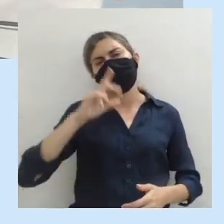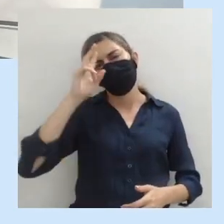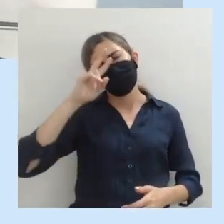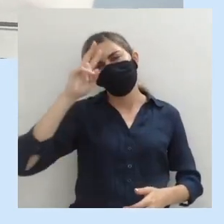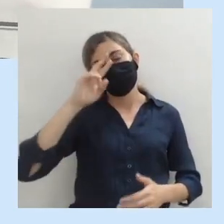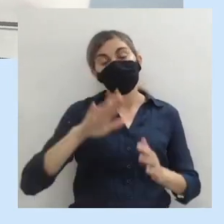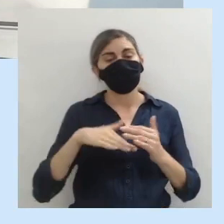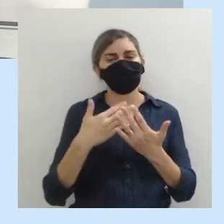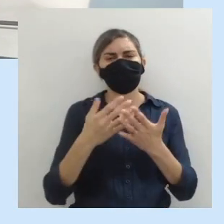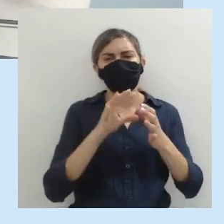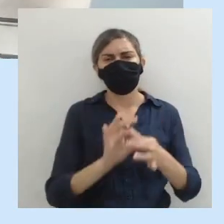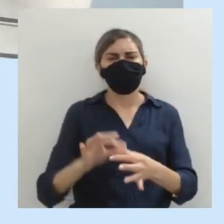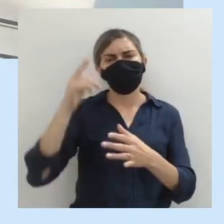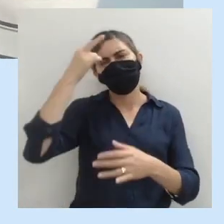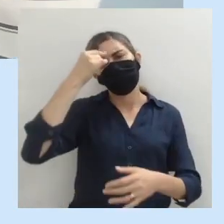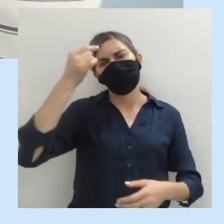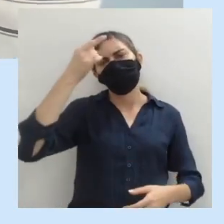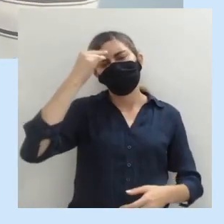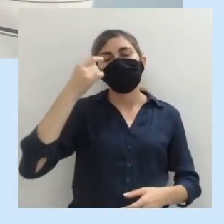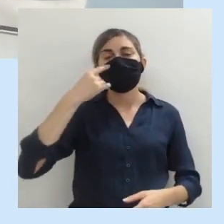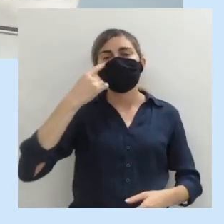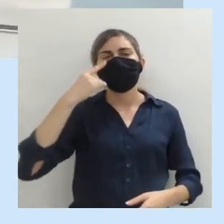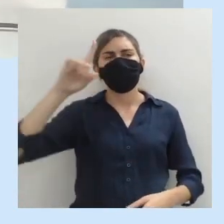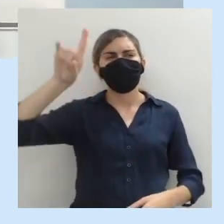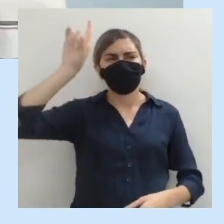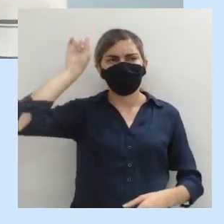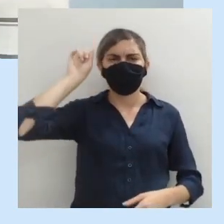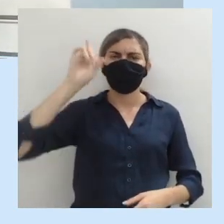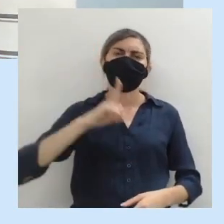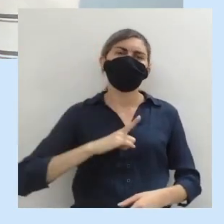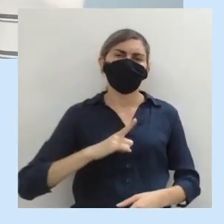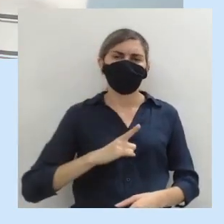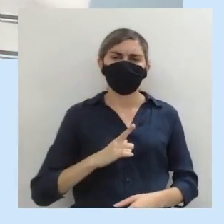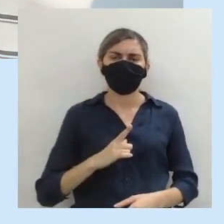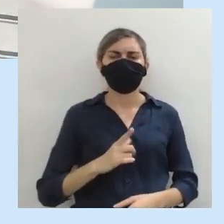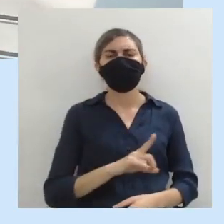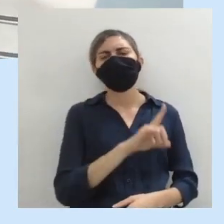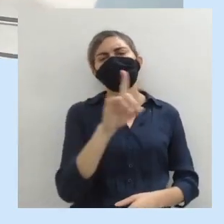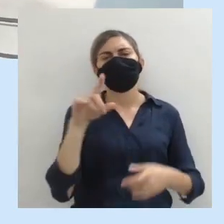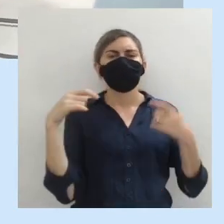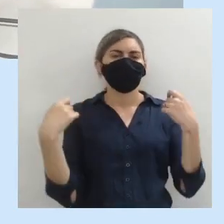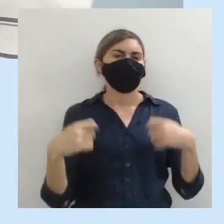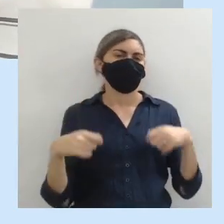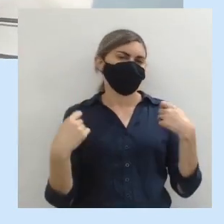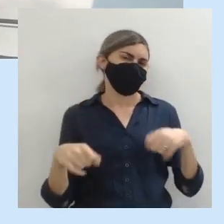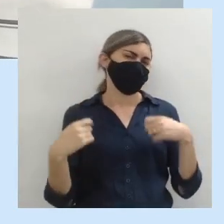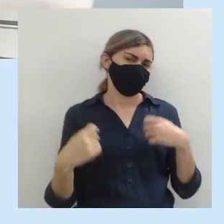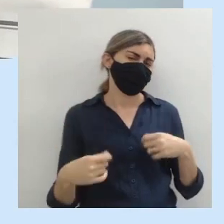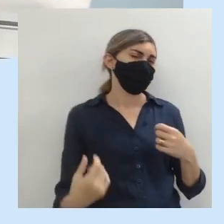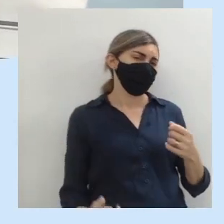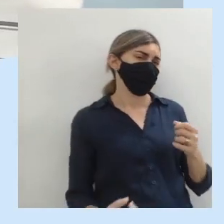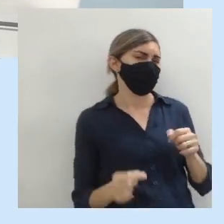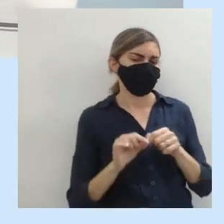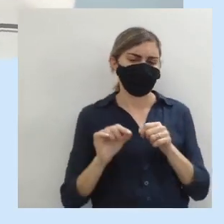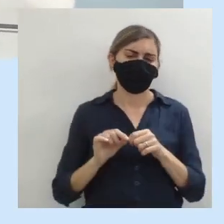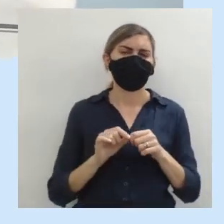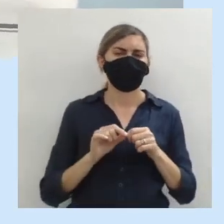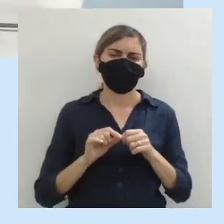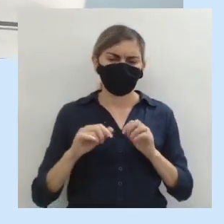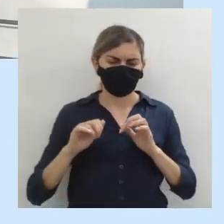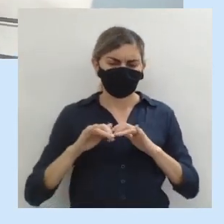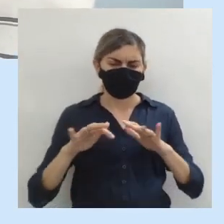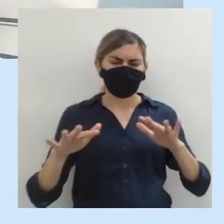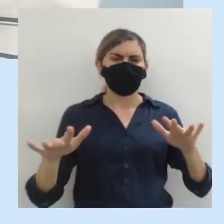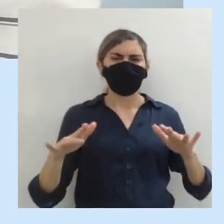escolas, universidades. E vejam só, aqui nós temos, dada a necessidade de formação em larga